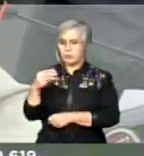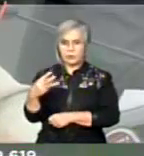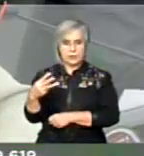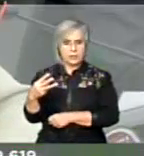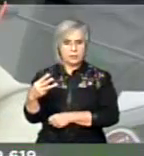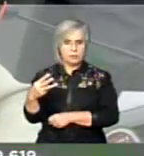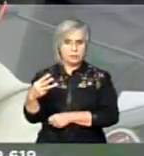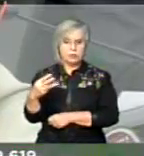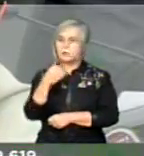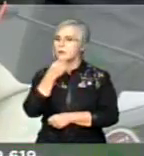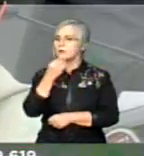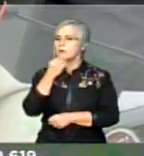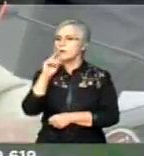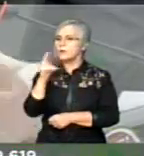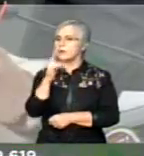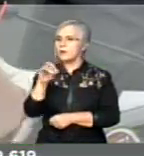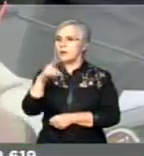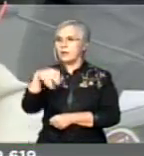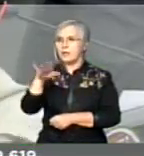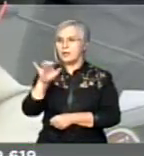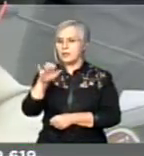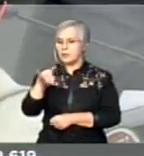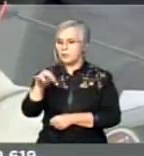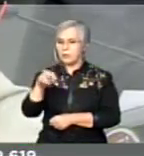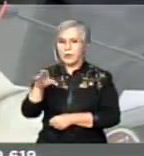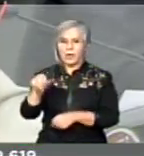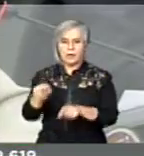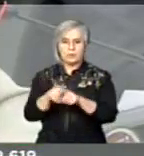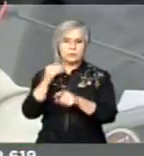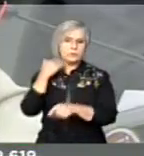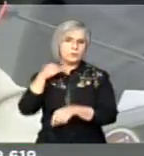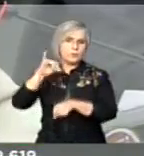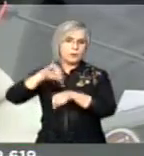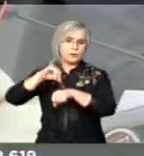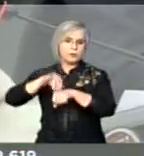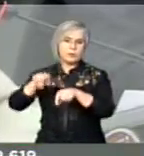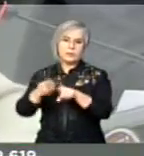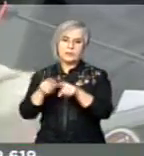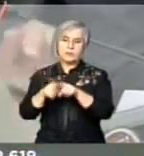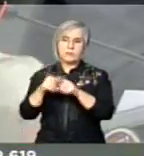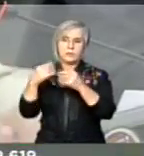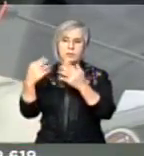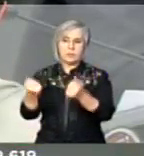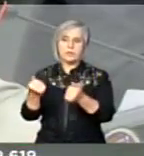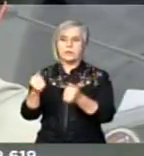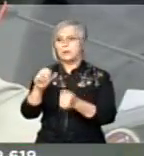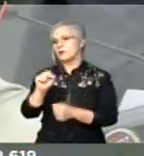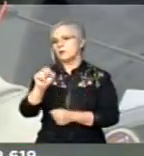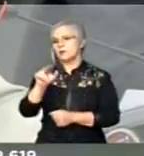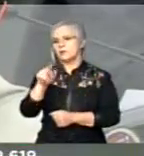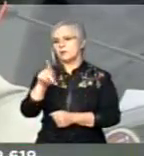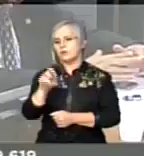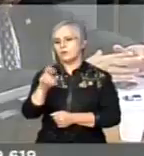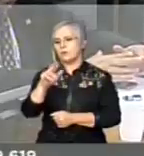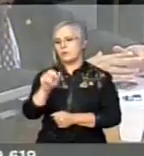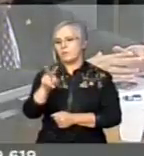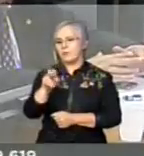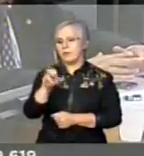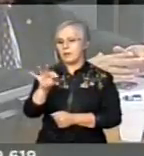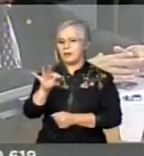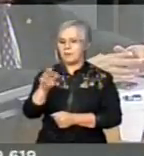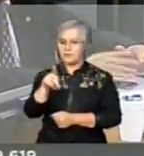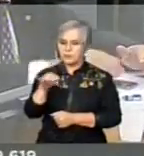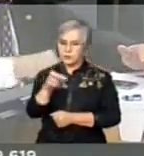Central, ele que foi eleito pelo tucanato, assimilaram o dogma do superávit primário, afetando, inclusive, os direitos